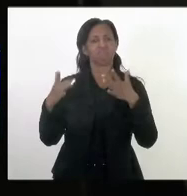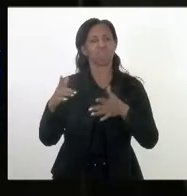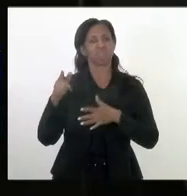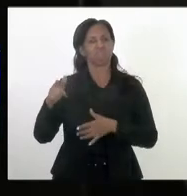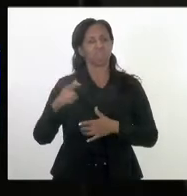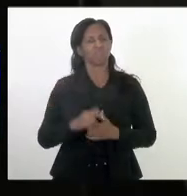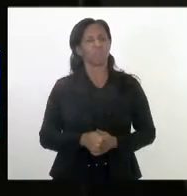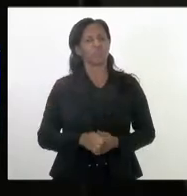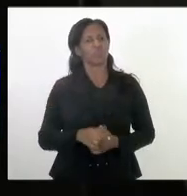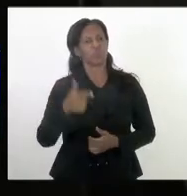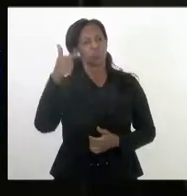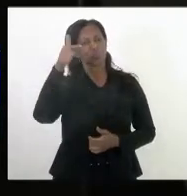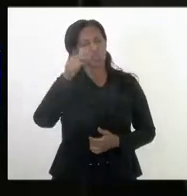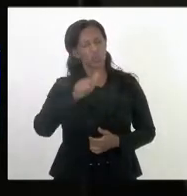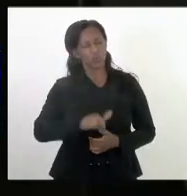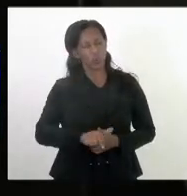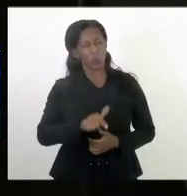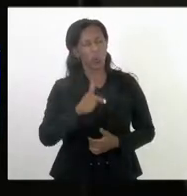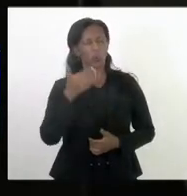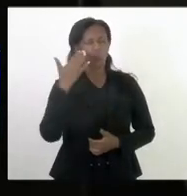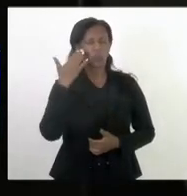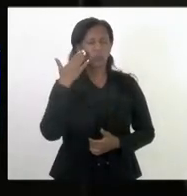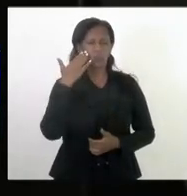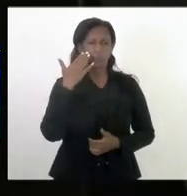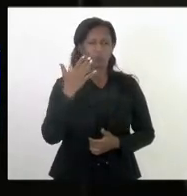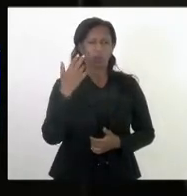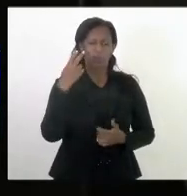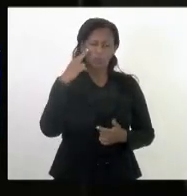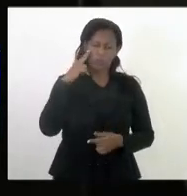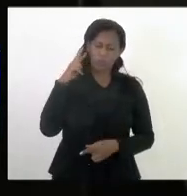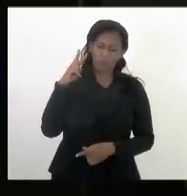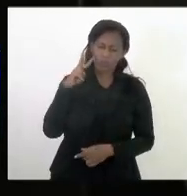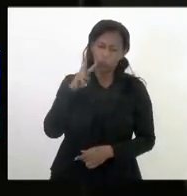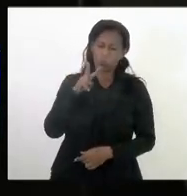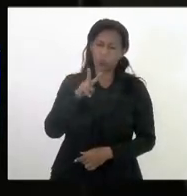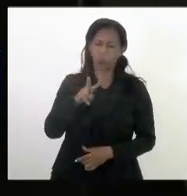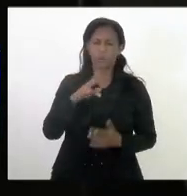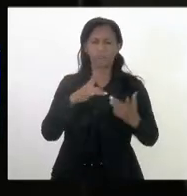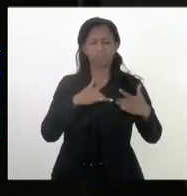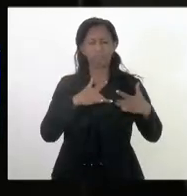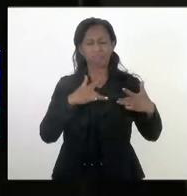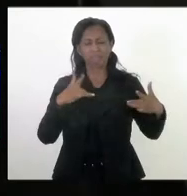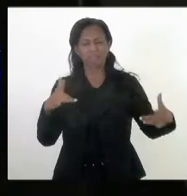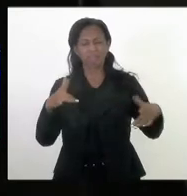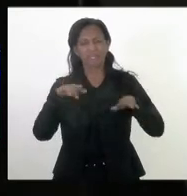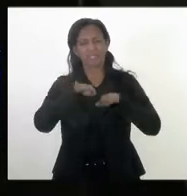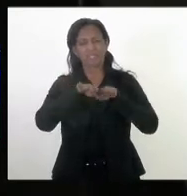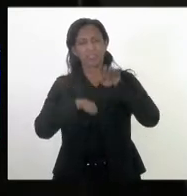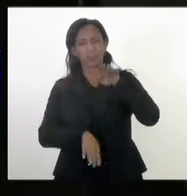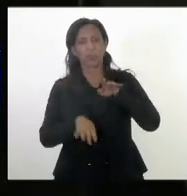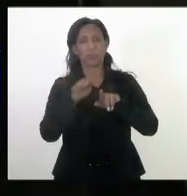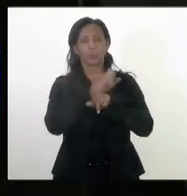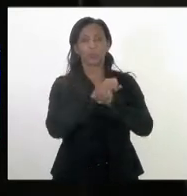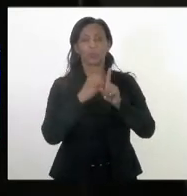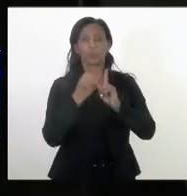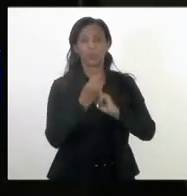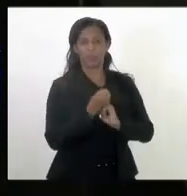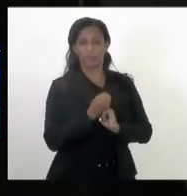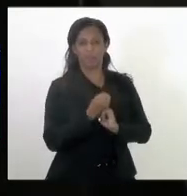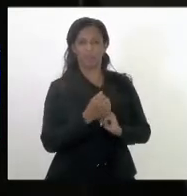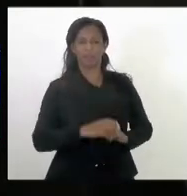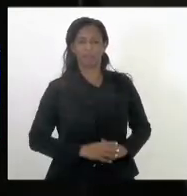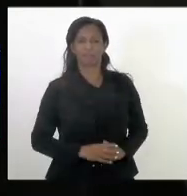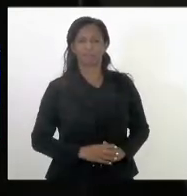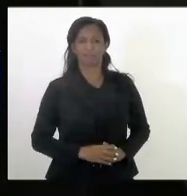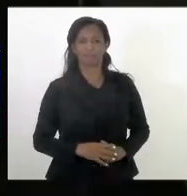senhor demonstrou a sua sensibilidade, o seu olhar do enfrentamento à desigualdade social. Isso